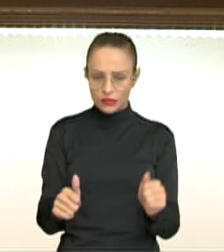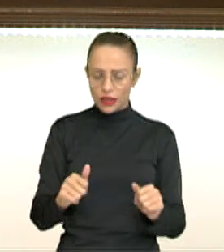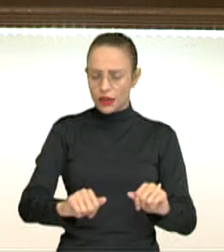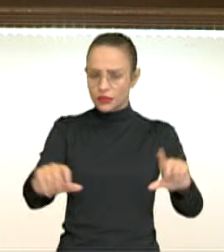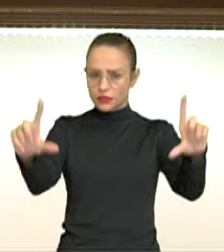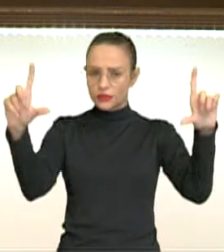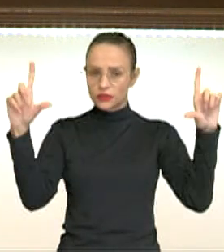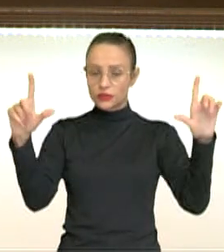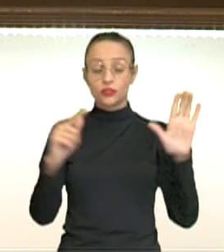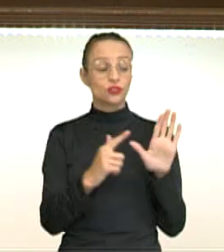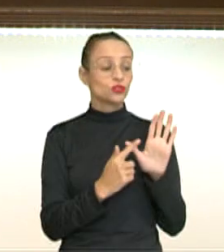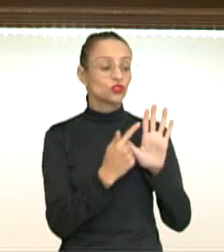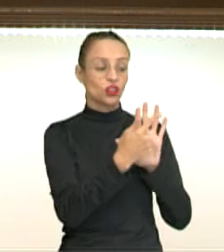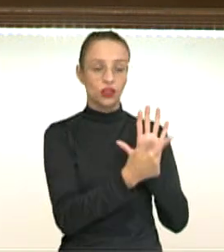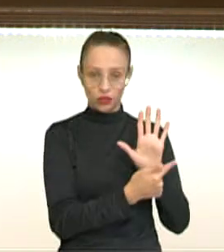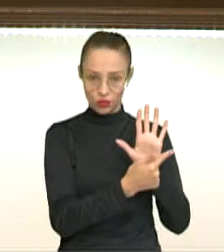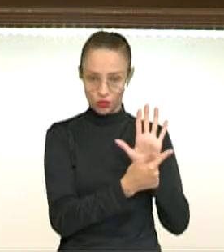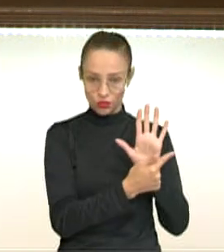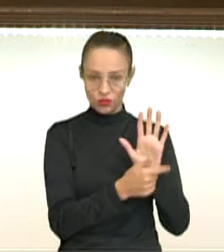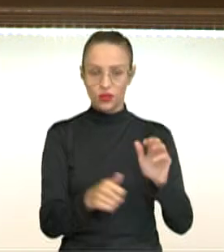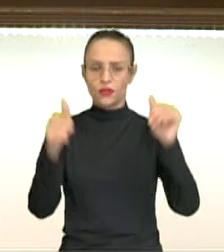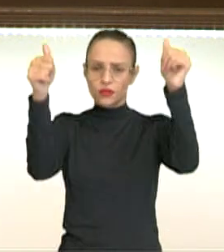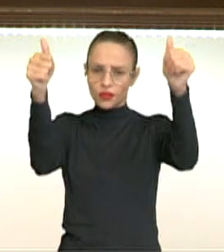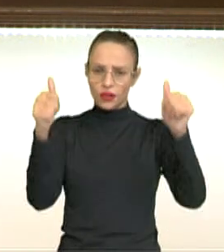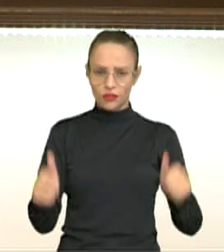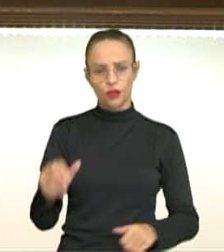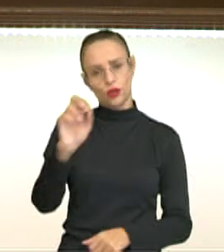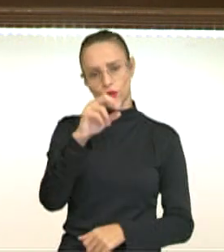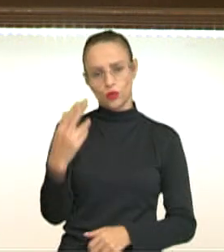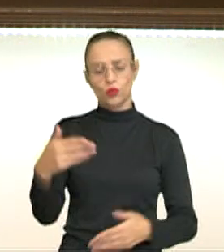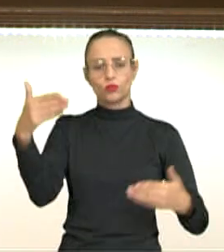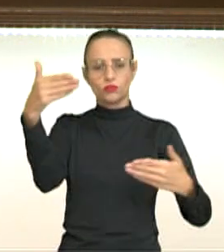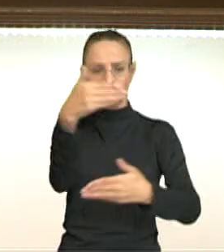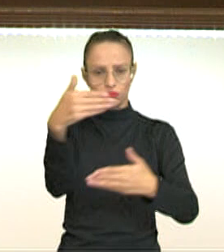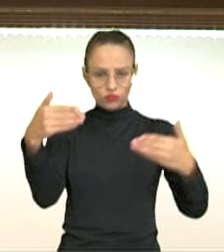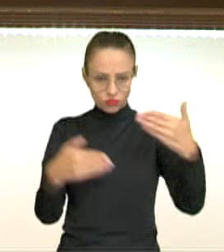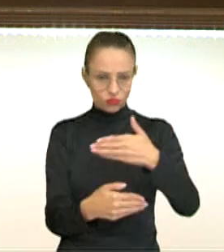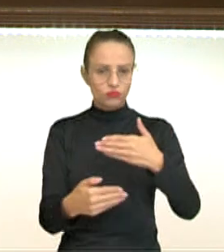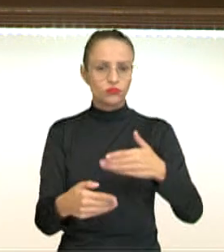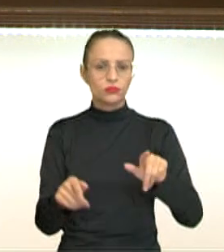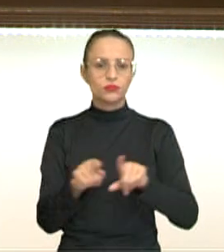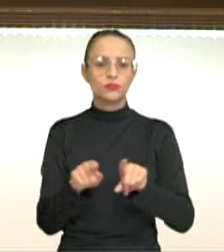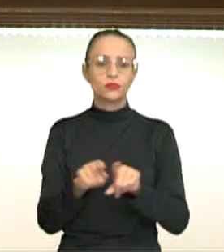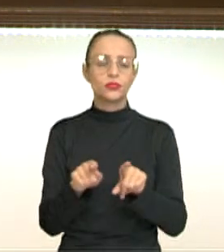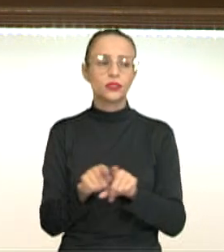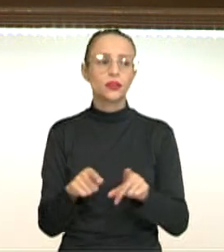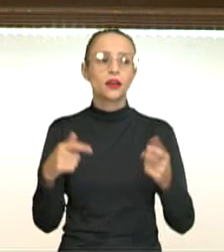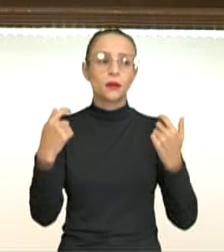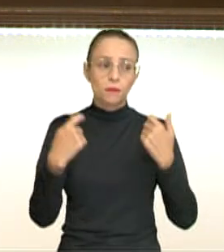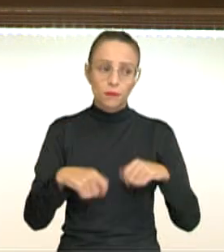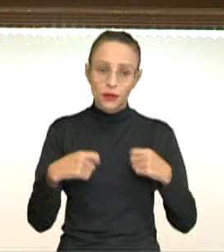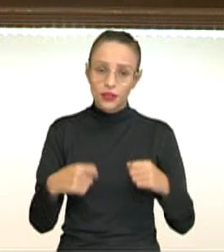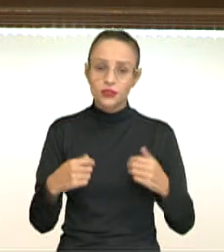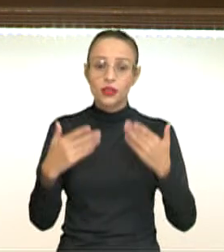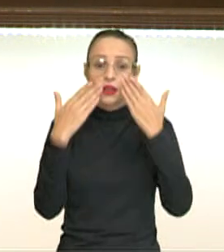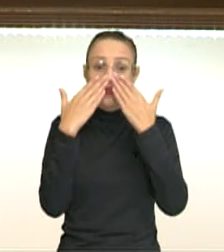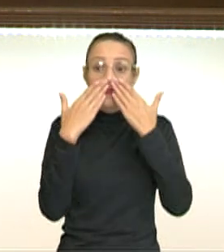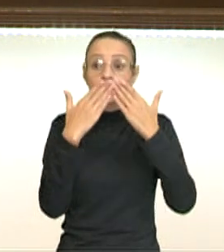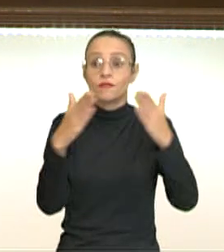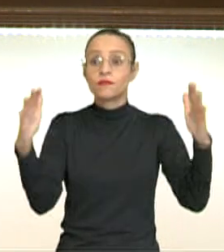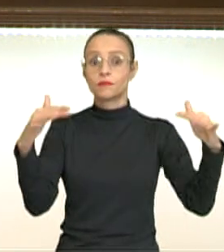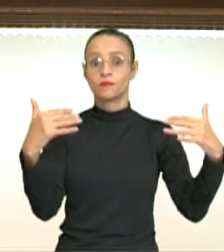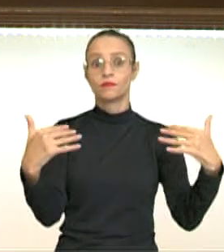que o gênero cartaz ou o gênero slide, que também é um cartaz, que é uma ficha, ele precisa ser visto